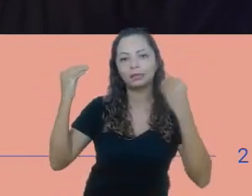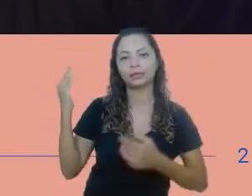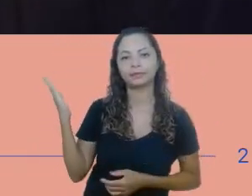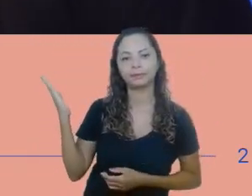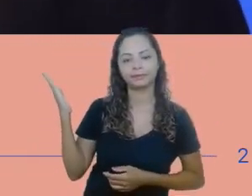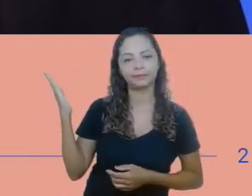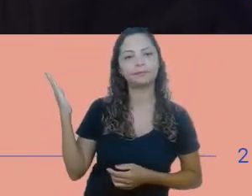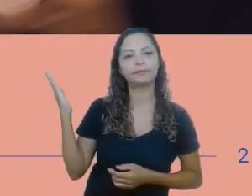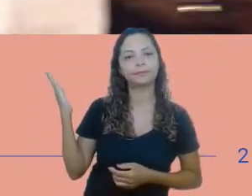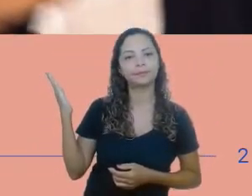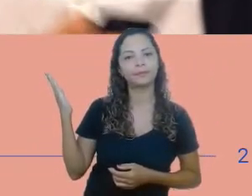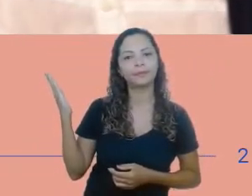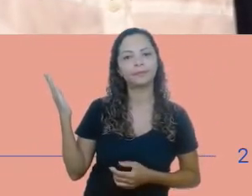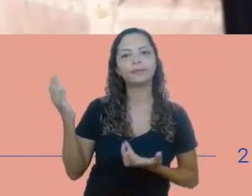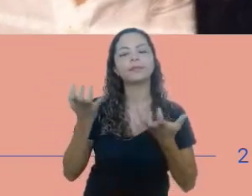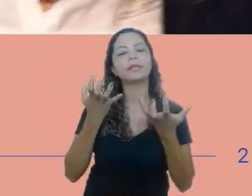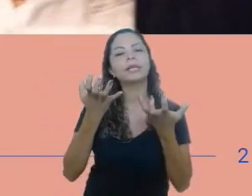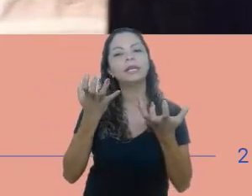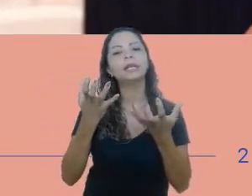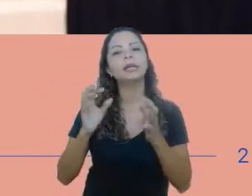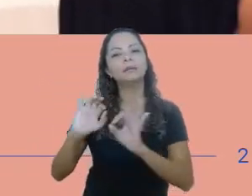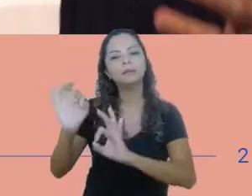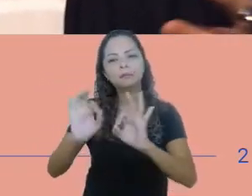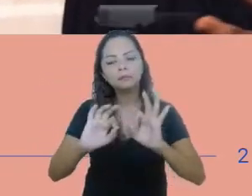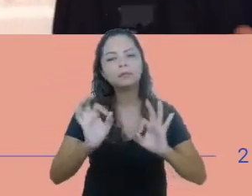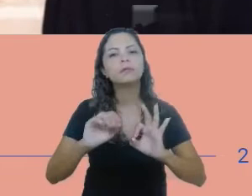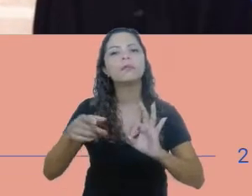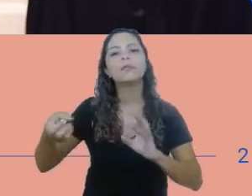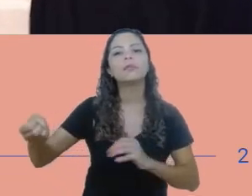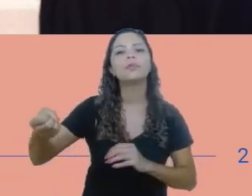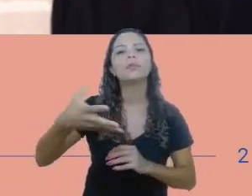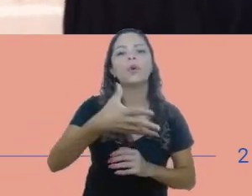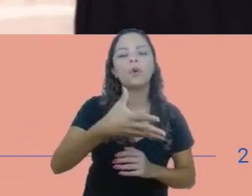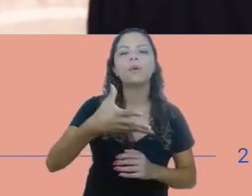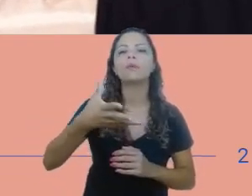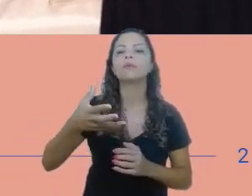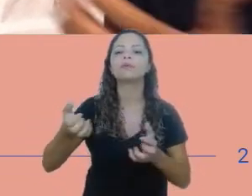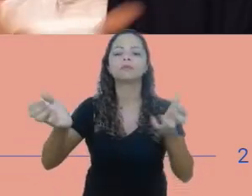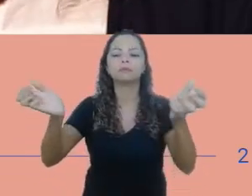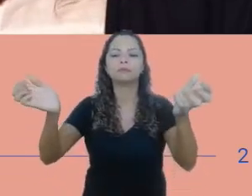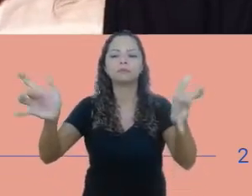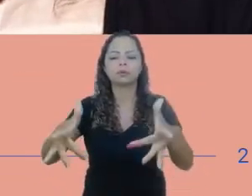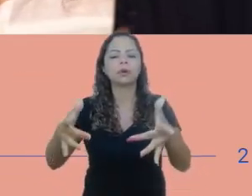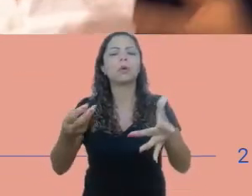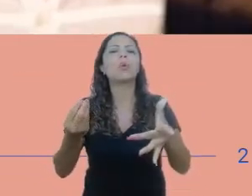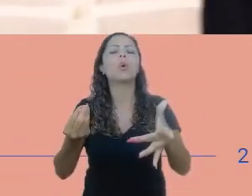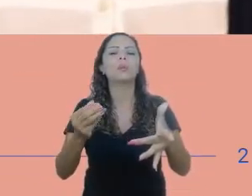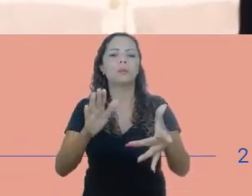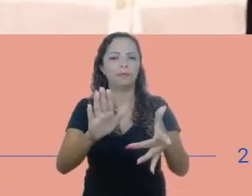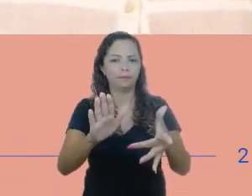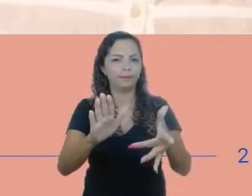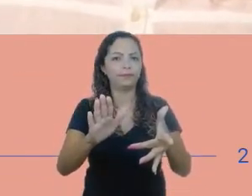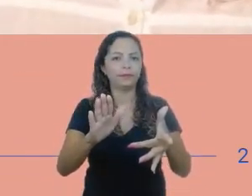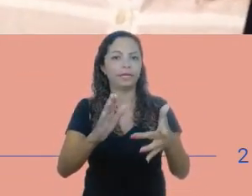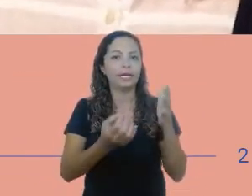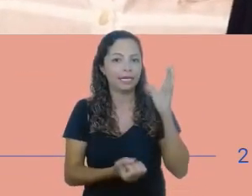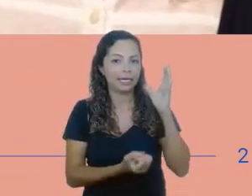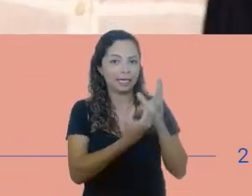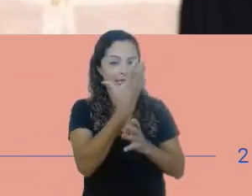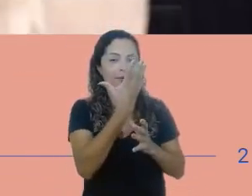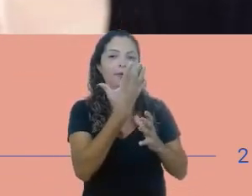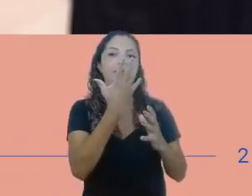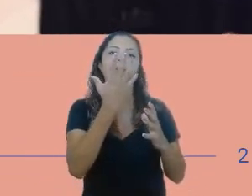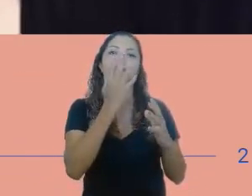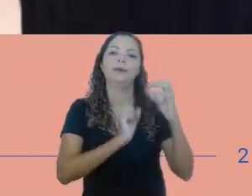novos polímeros de resíduos então o que que eles fizeram Eles criaram uma nova empresa entre uma gestora de